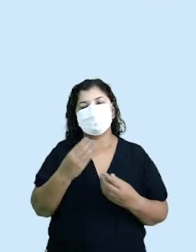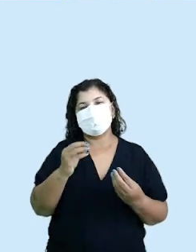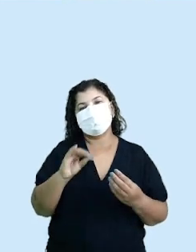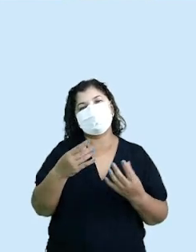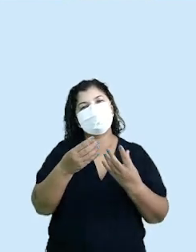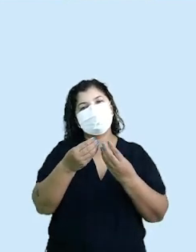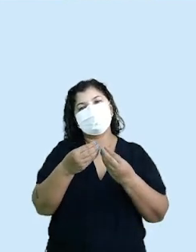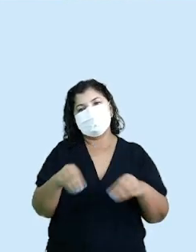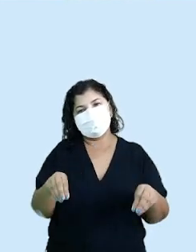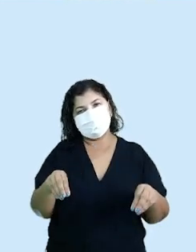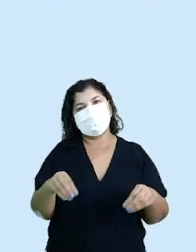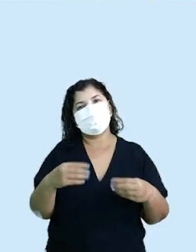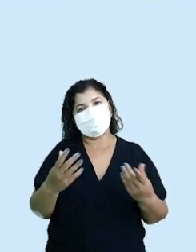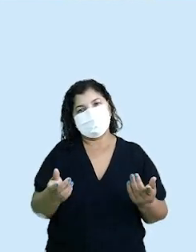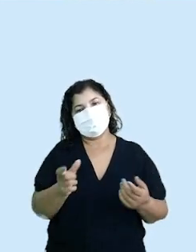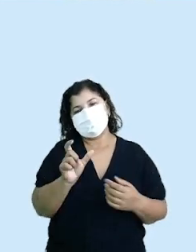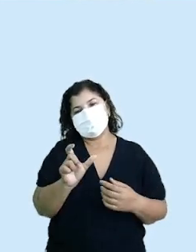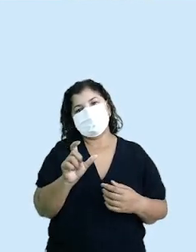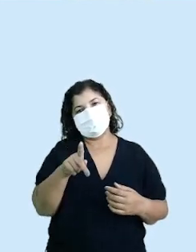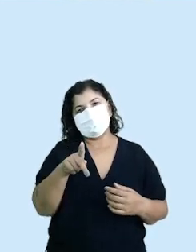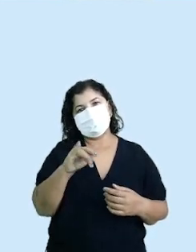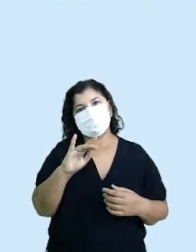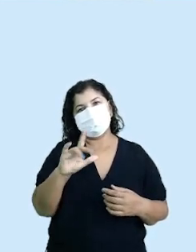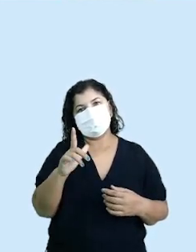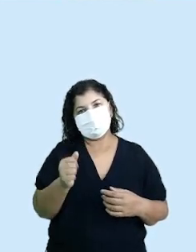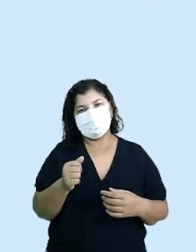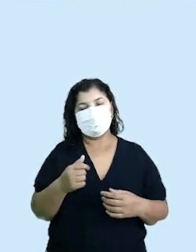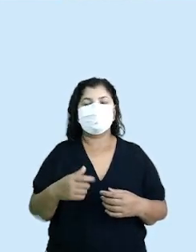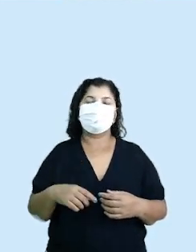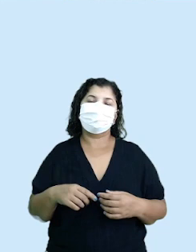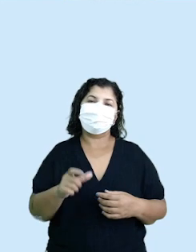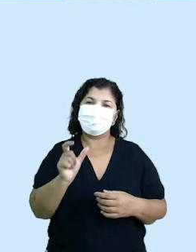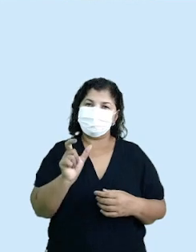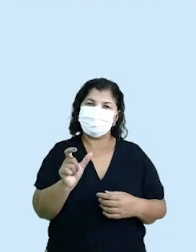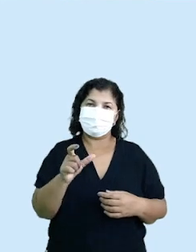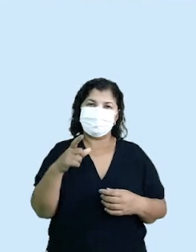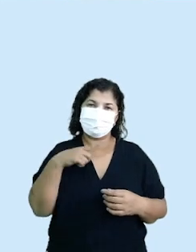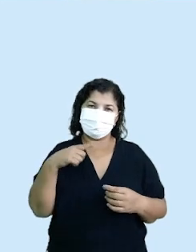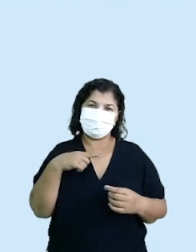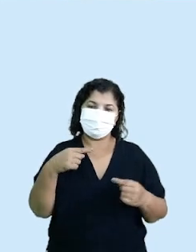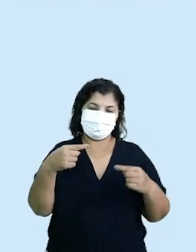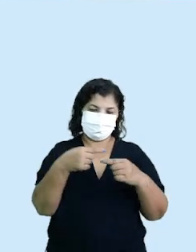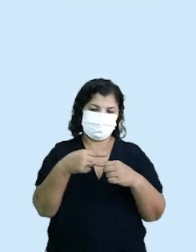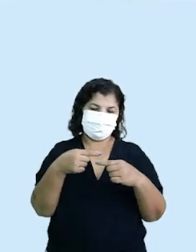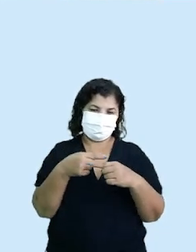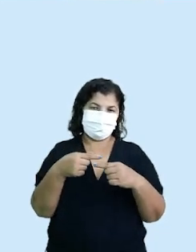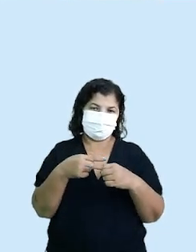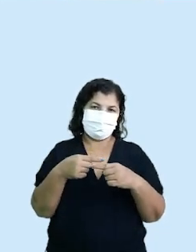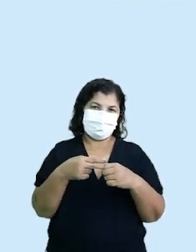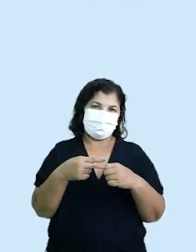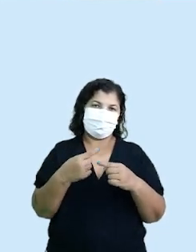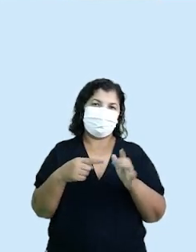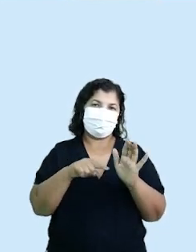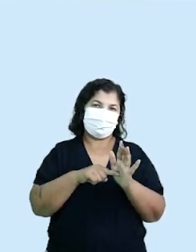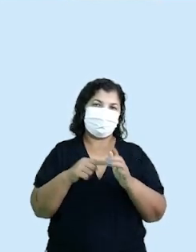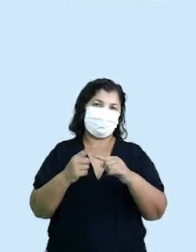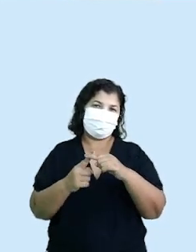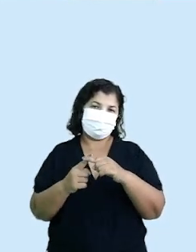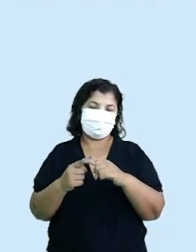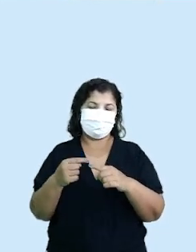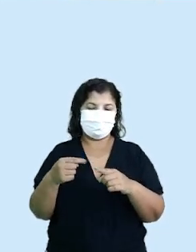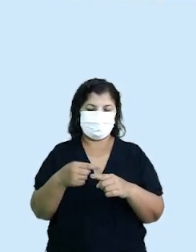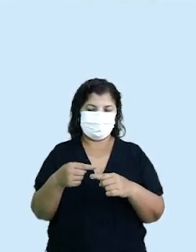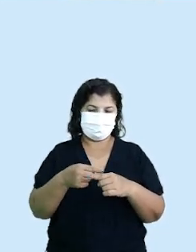nas pilhas, a gente tem uma direção, ou melhor dizendo, um sentido para que os elétrons saiam. Sempre do